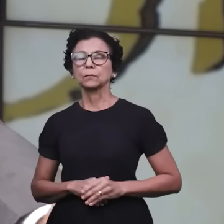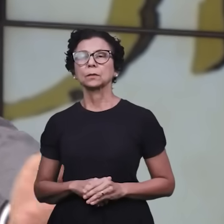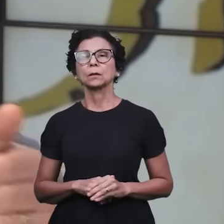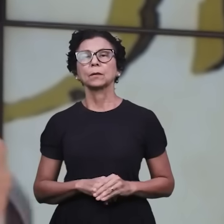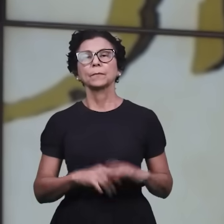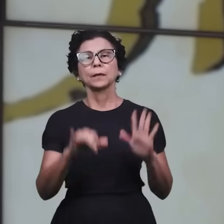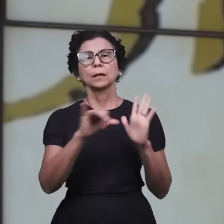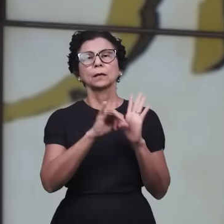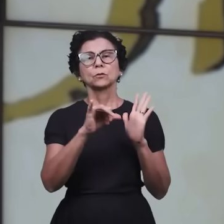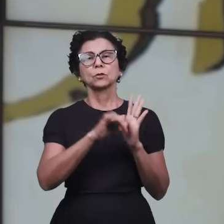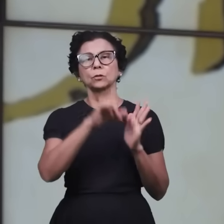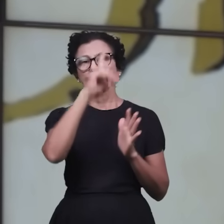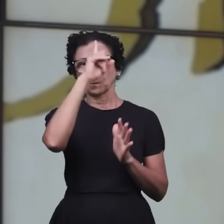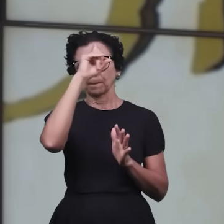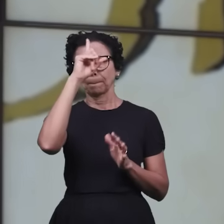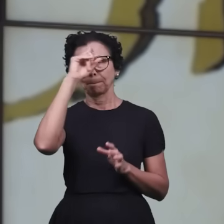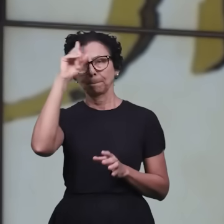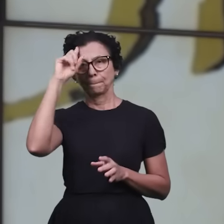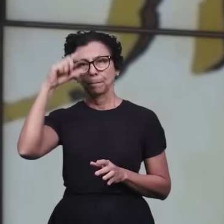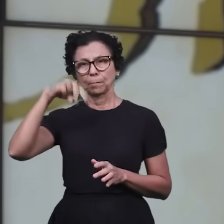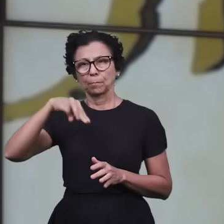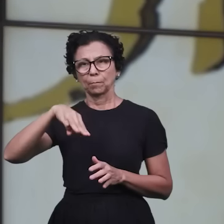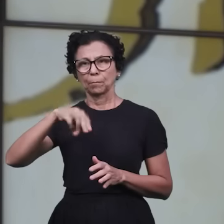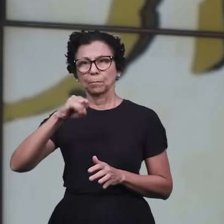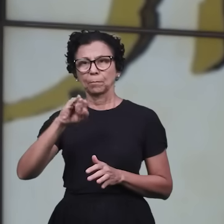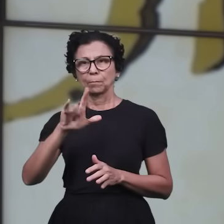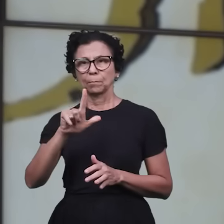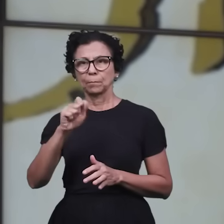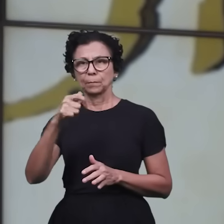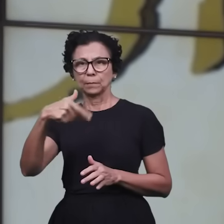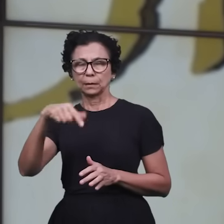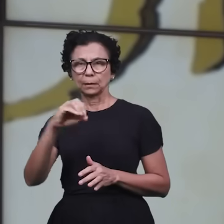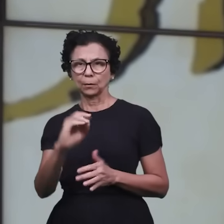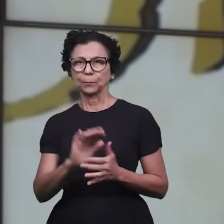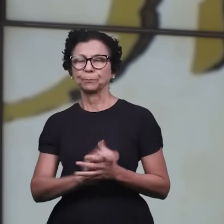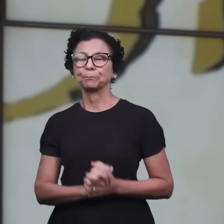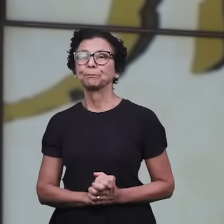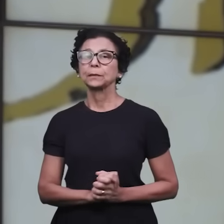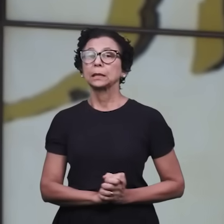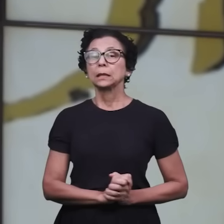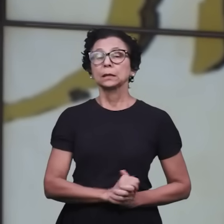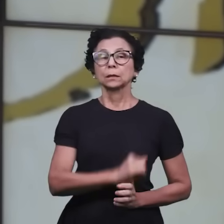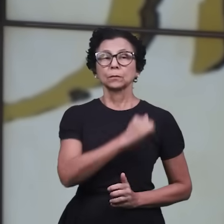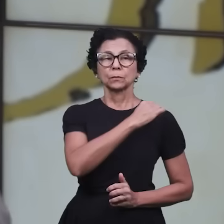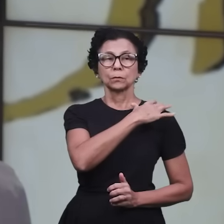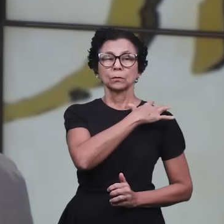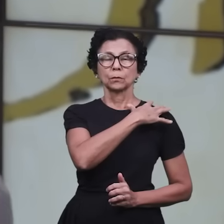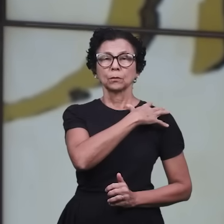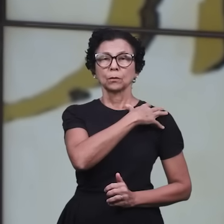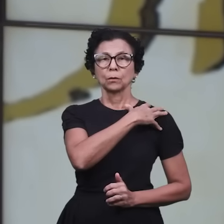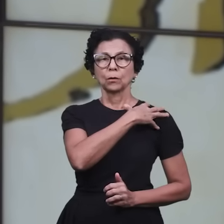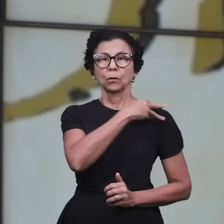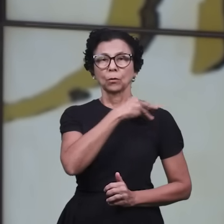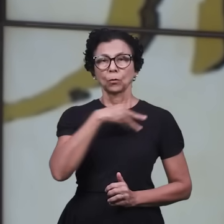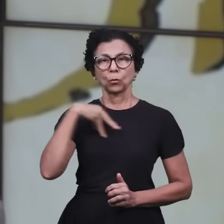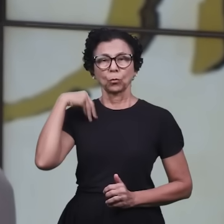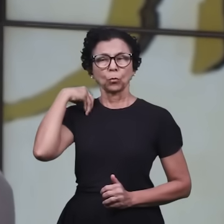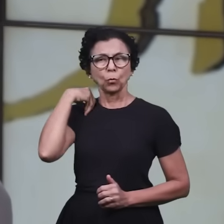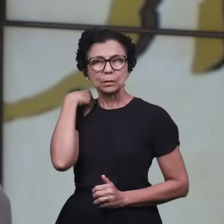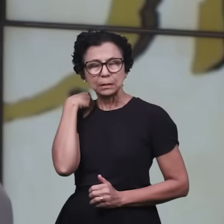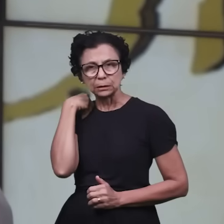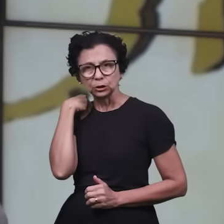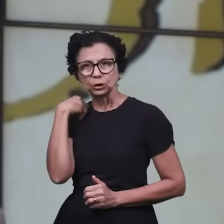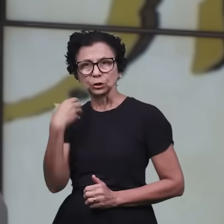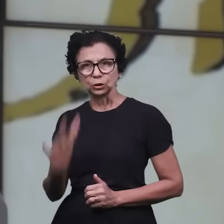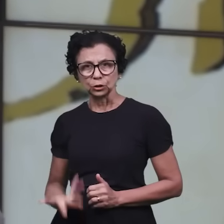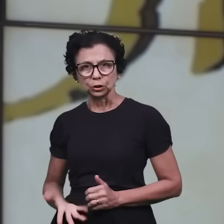do Edito de Milão, o que ele fez? Ele deu liberdade aos cristãos, devolveu aos cristãos as propriedades que tinham confiscadas, deu